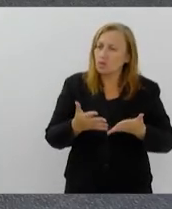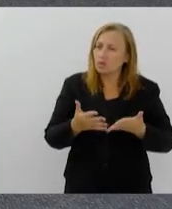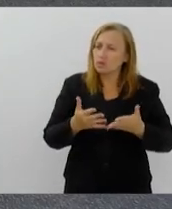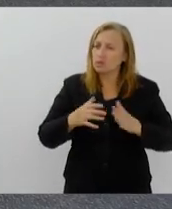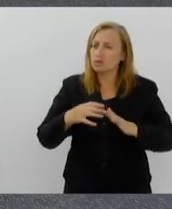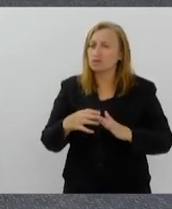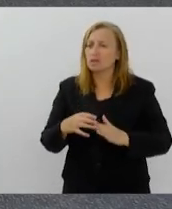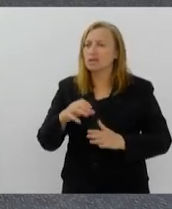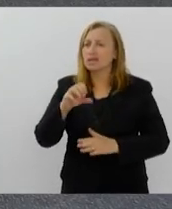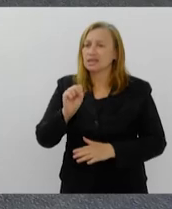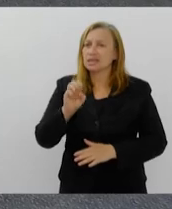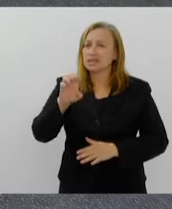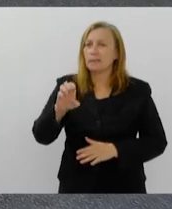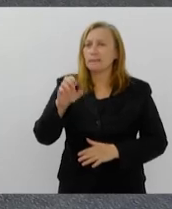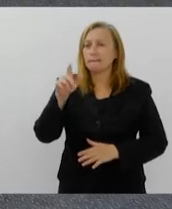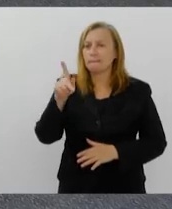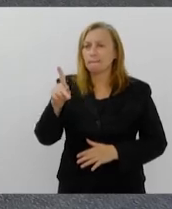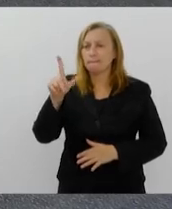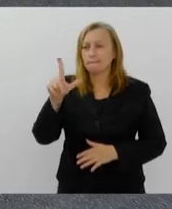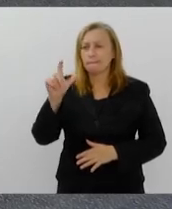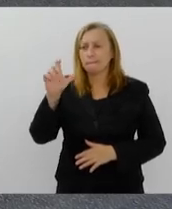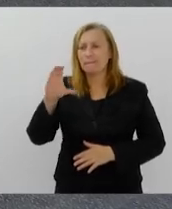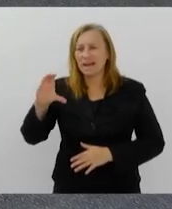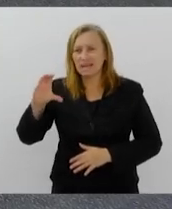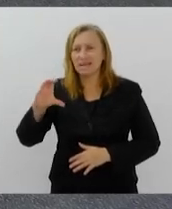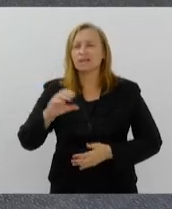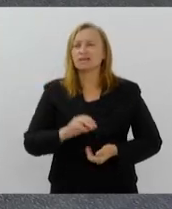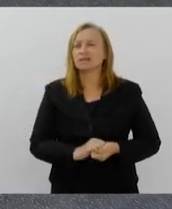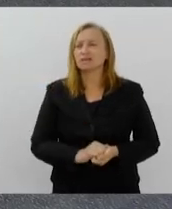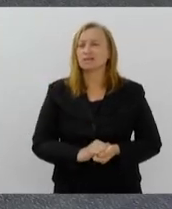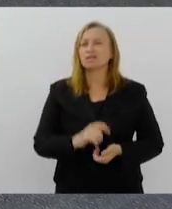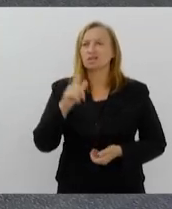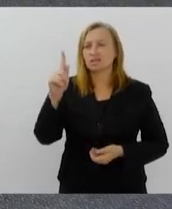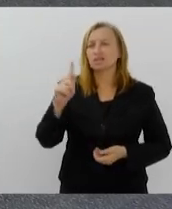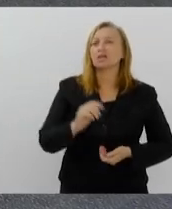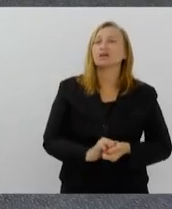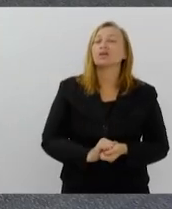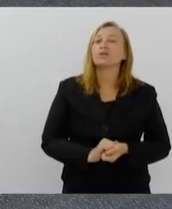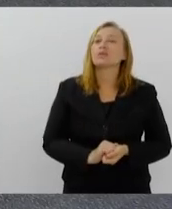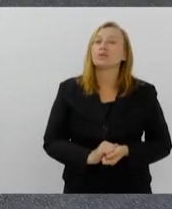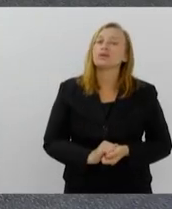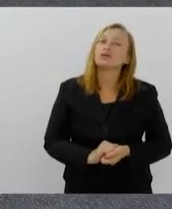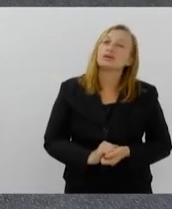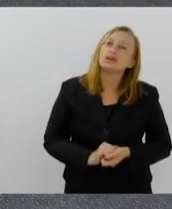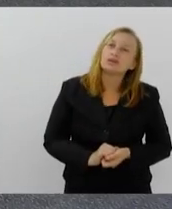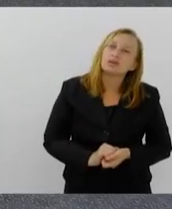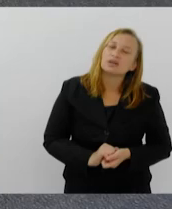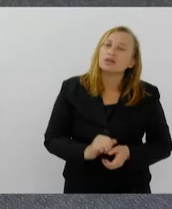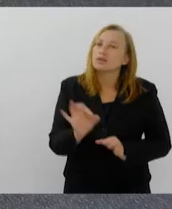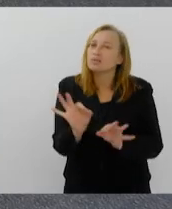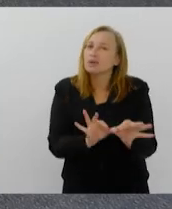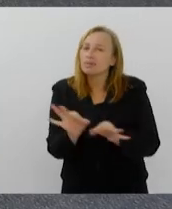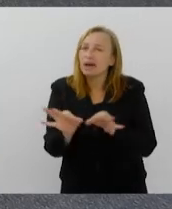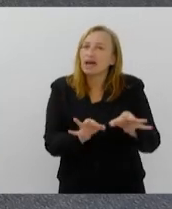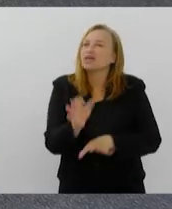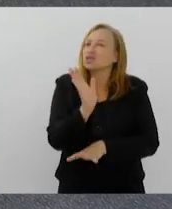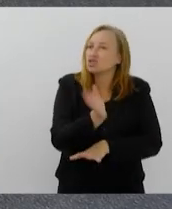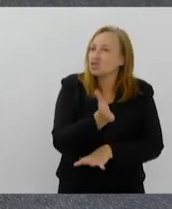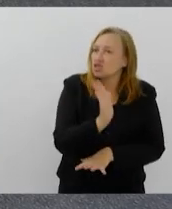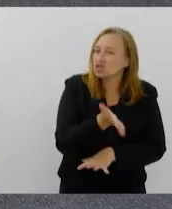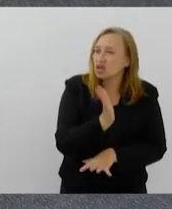nessa revisão já nos mostrou que isso vem sendo elaborado, já está de